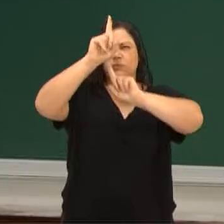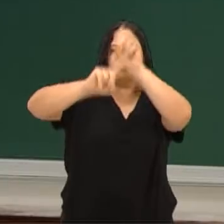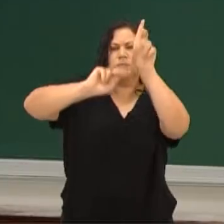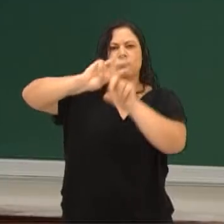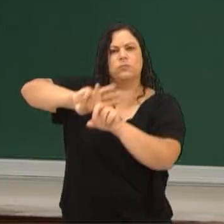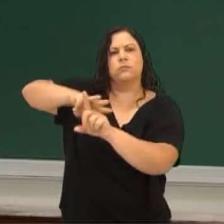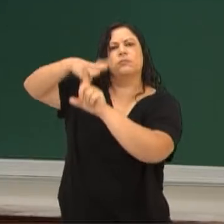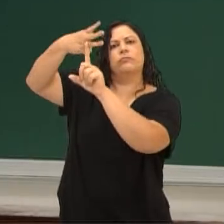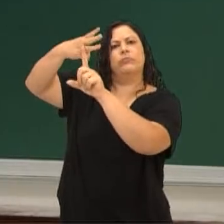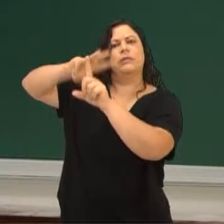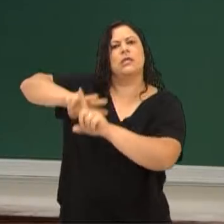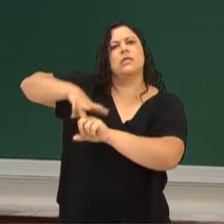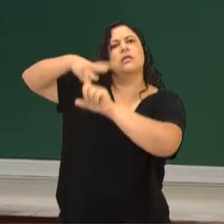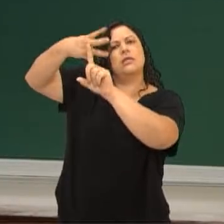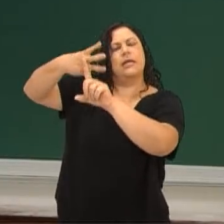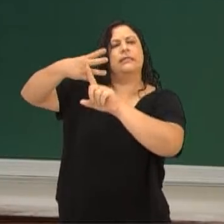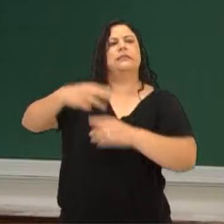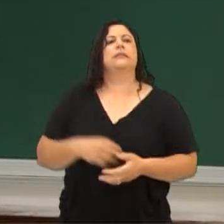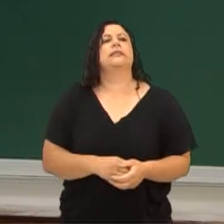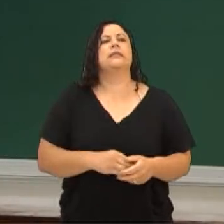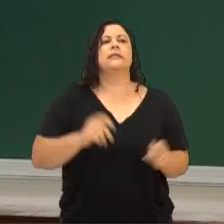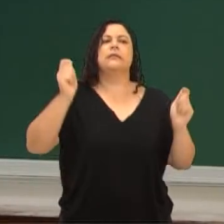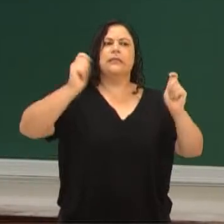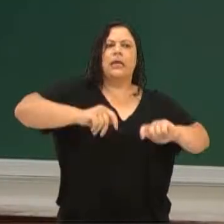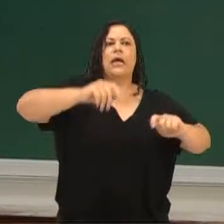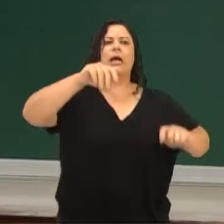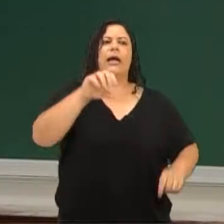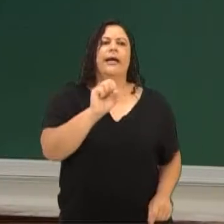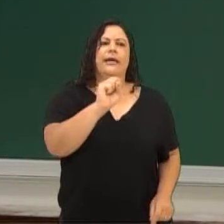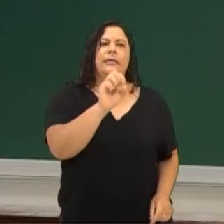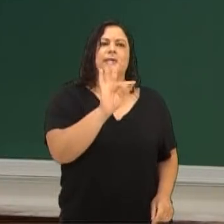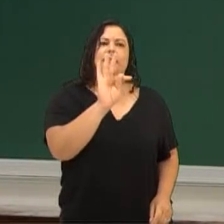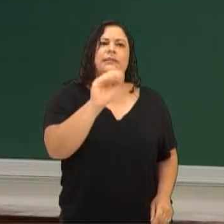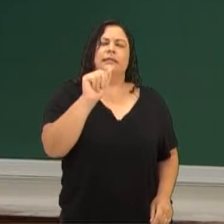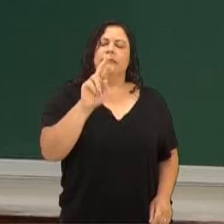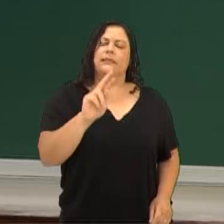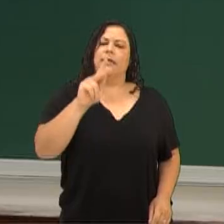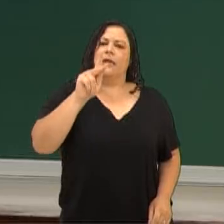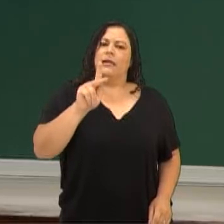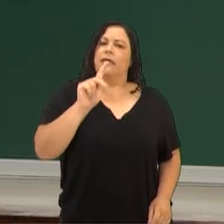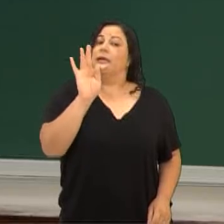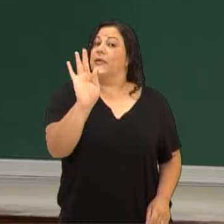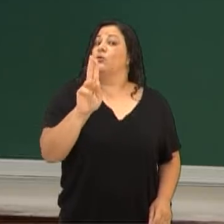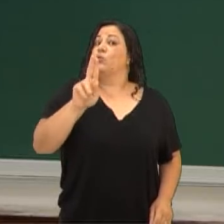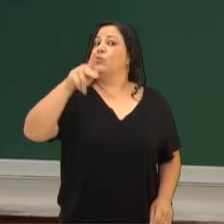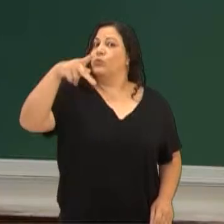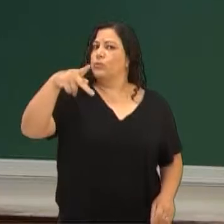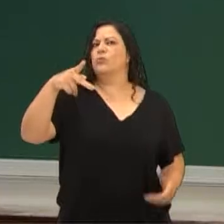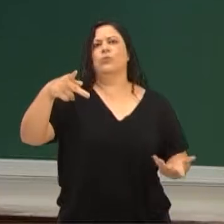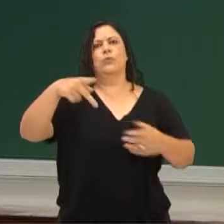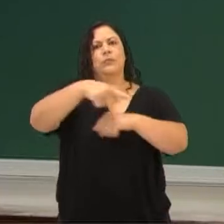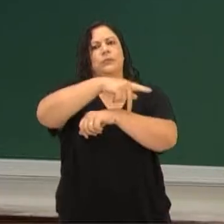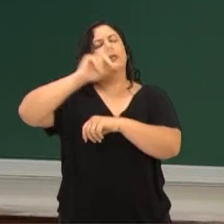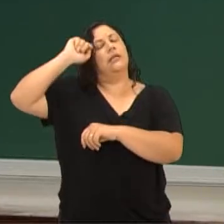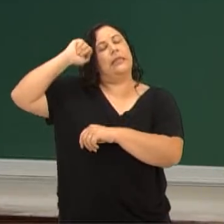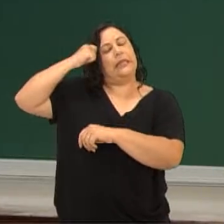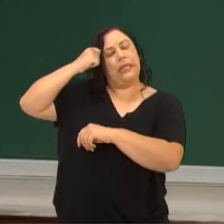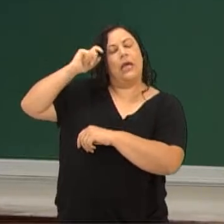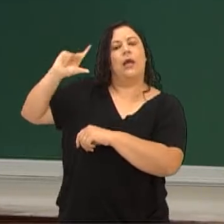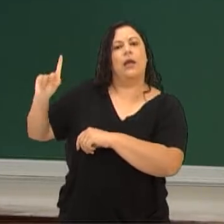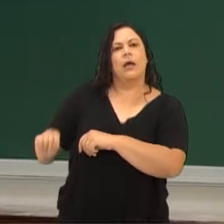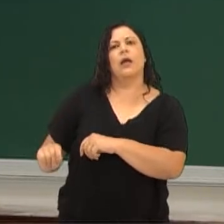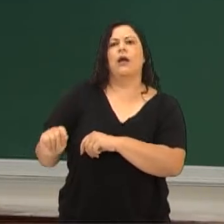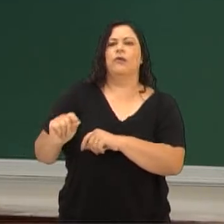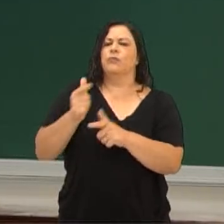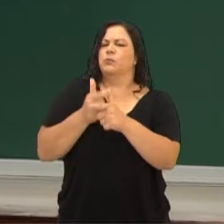de clientes. As startups hoje na África estão sendo uma alternativa muito eficaz, não só para problemas